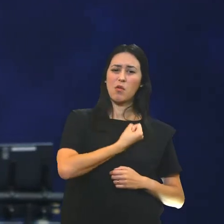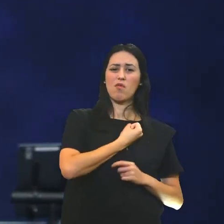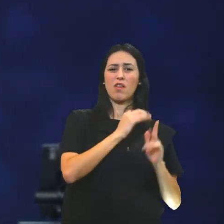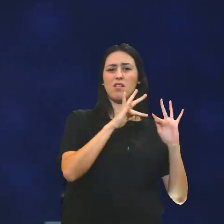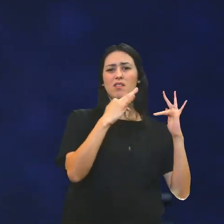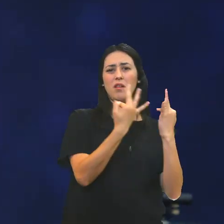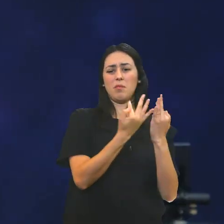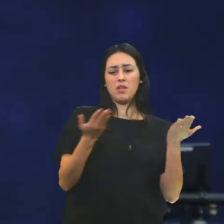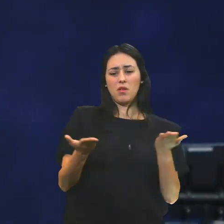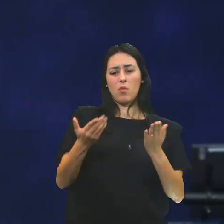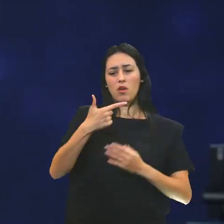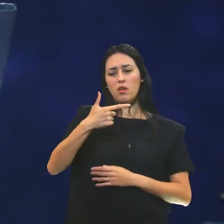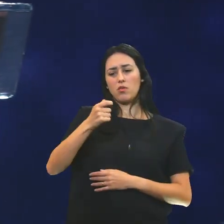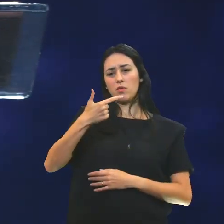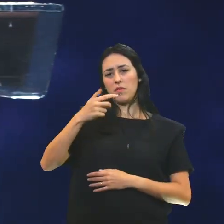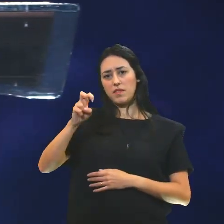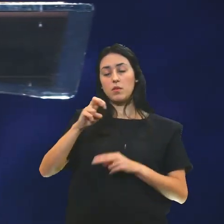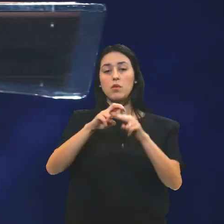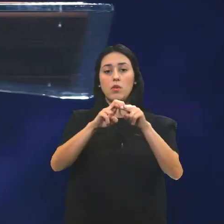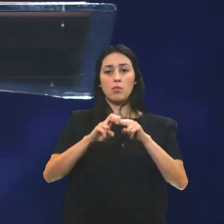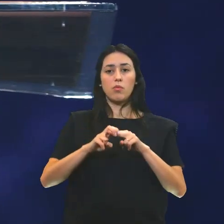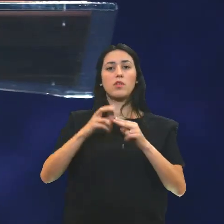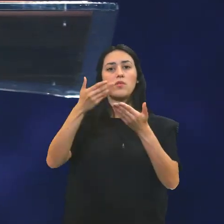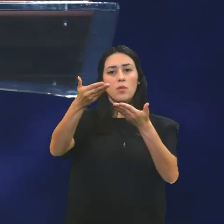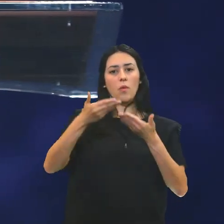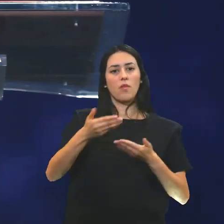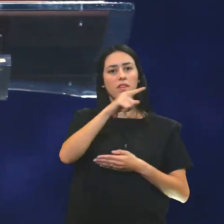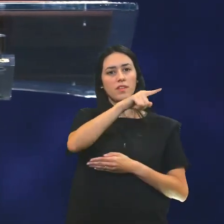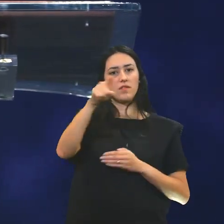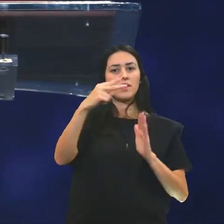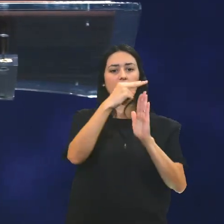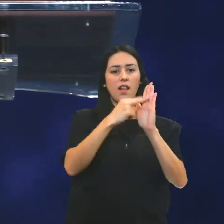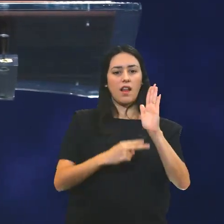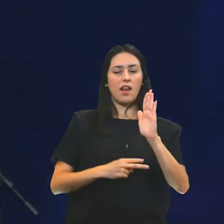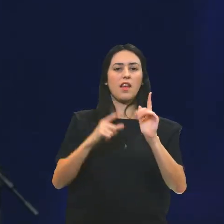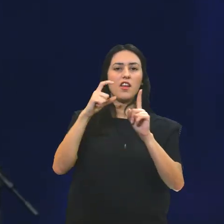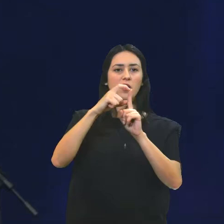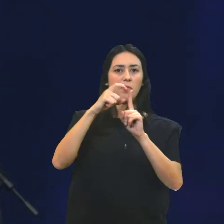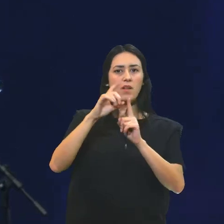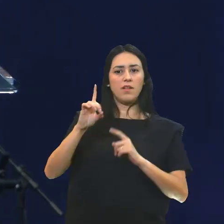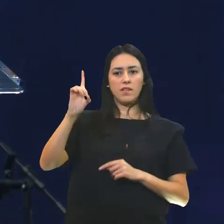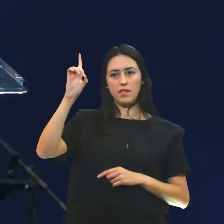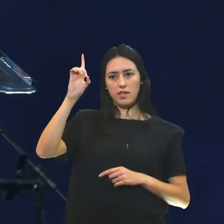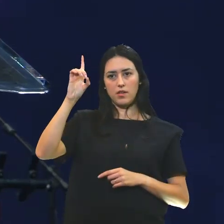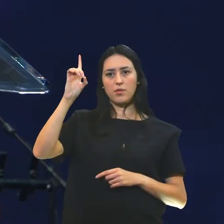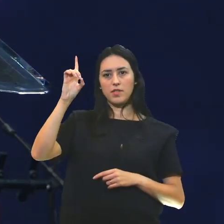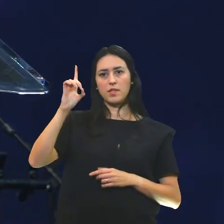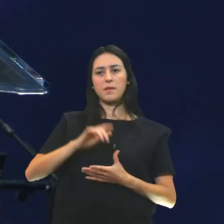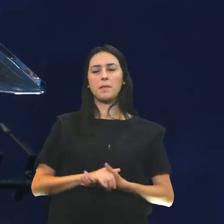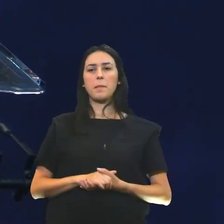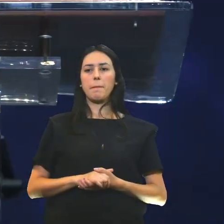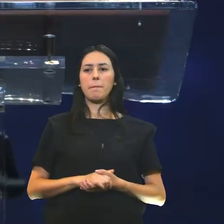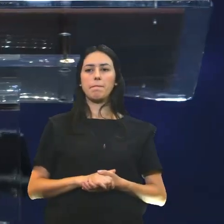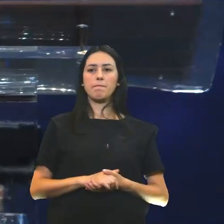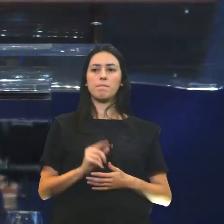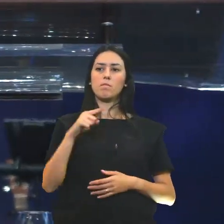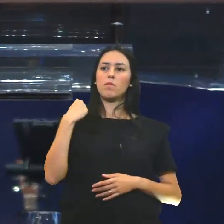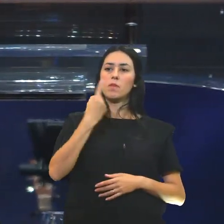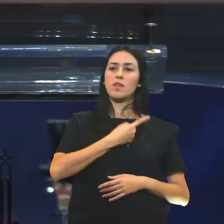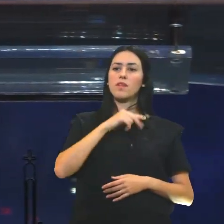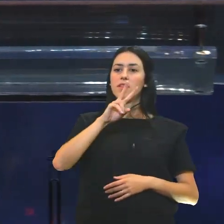família em 2025. Por isso eu queria convidar você a ler a palavra de Deus, porque nós vamos